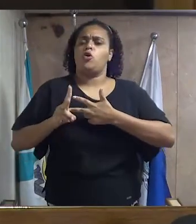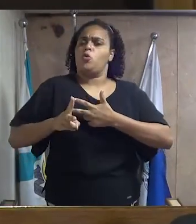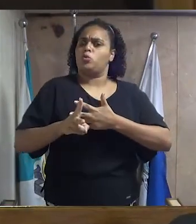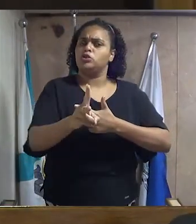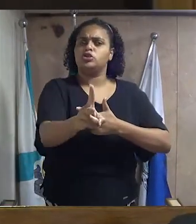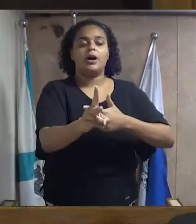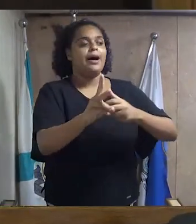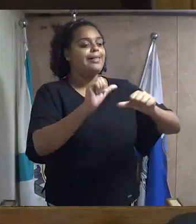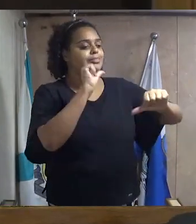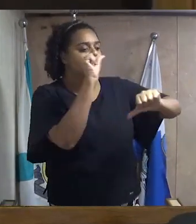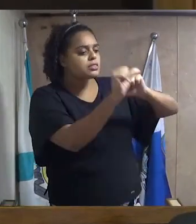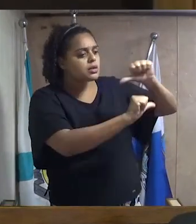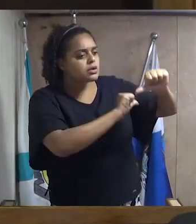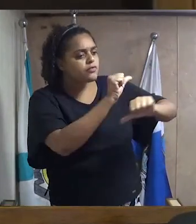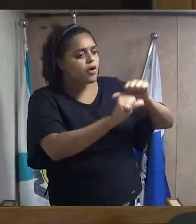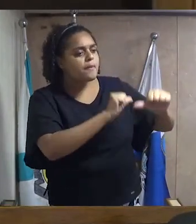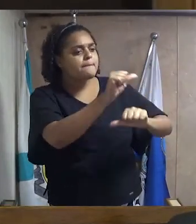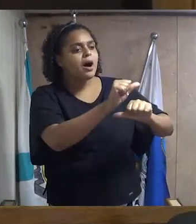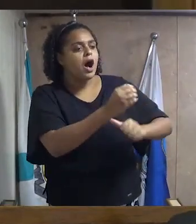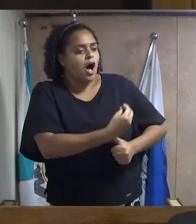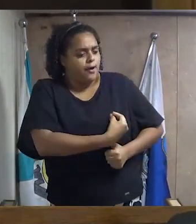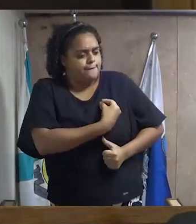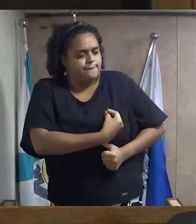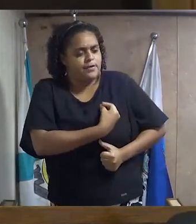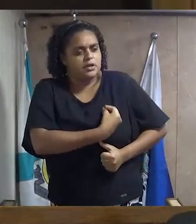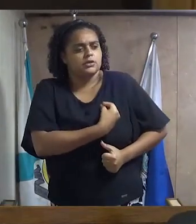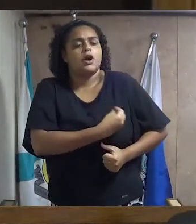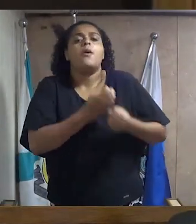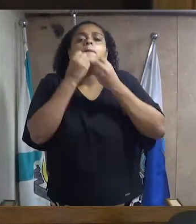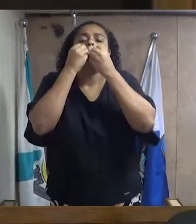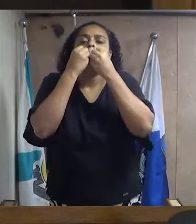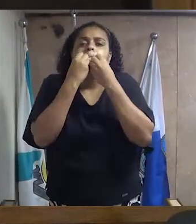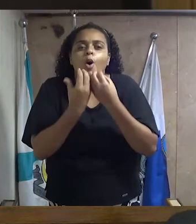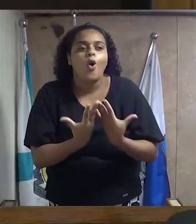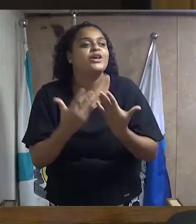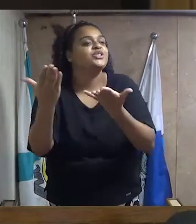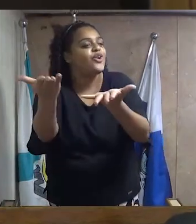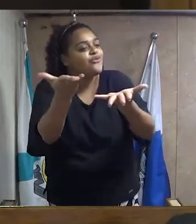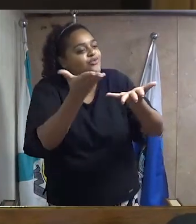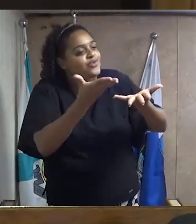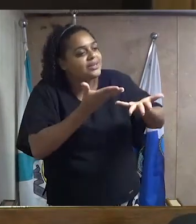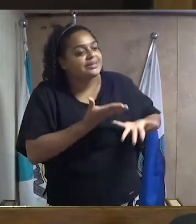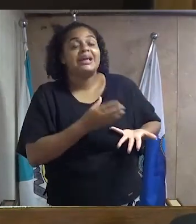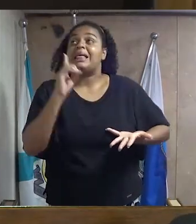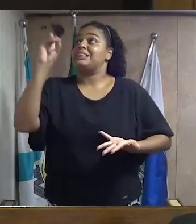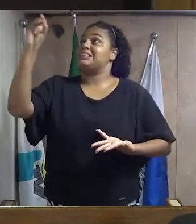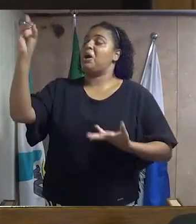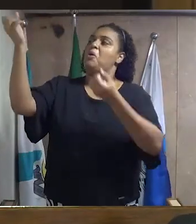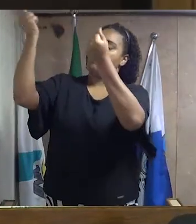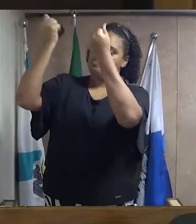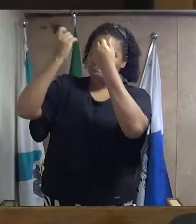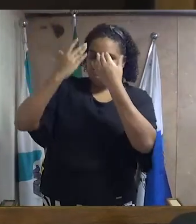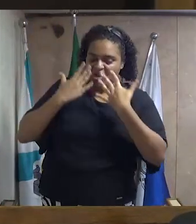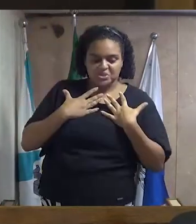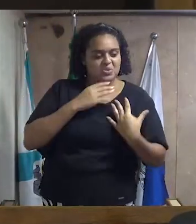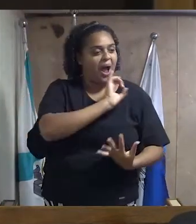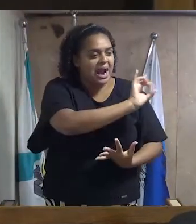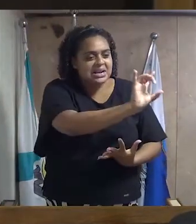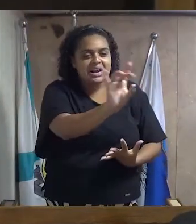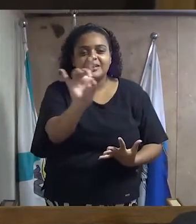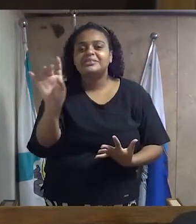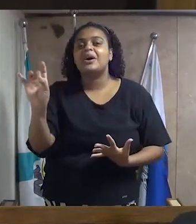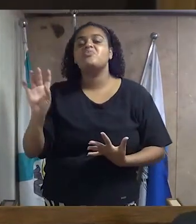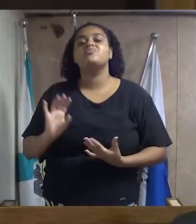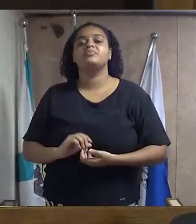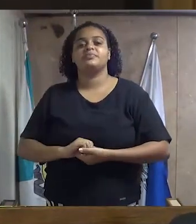continuarmos transformando a vida das pessoas. Então, dou as boas-vindas a todos, que Deus nos abençoe. Eu tenho certeza